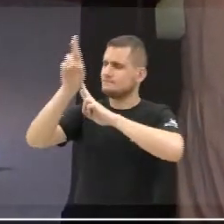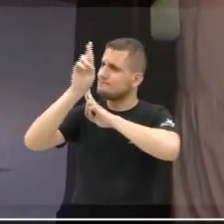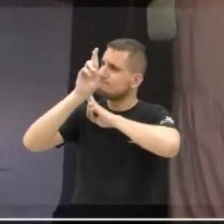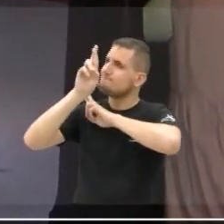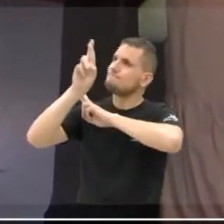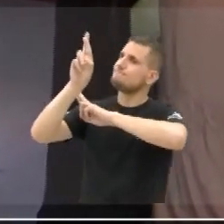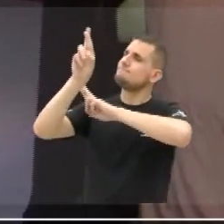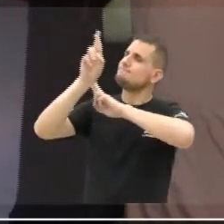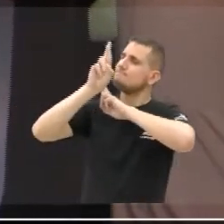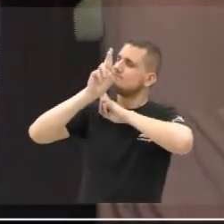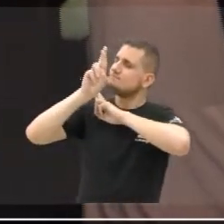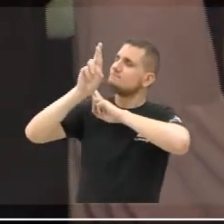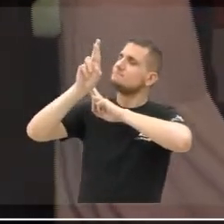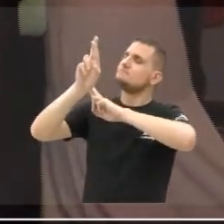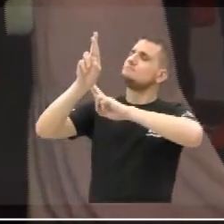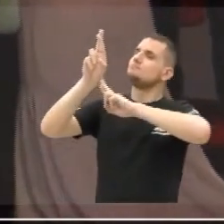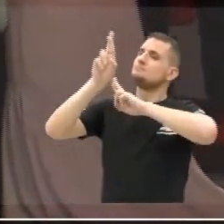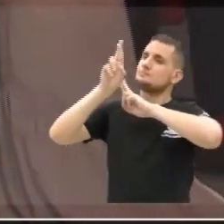esperar.